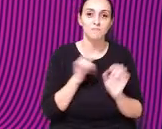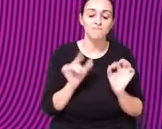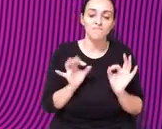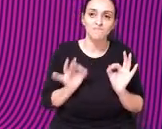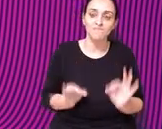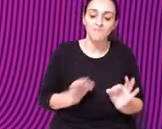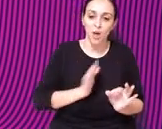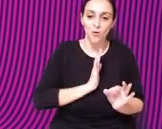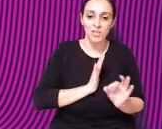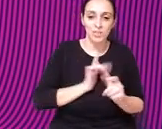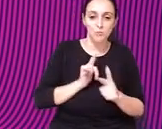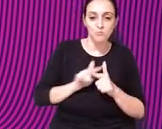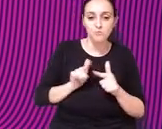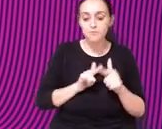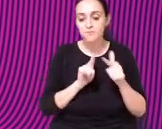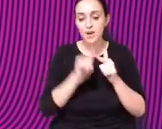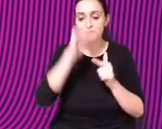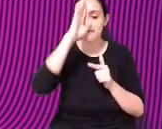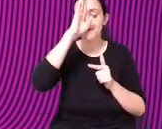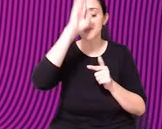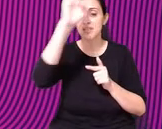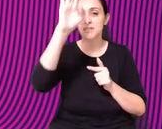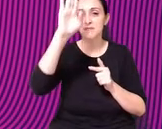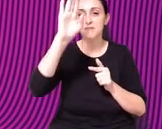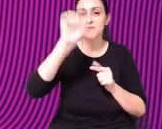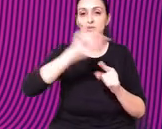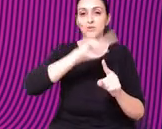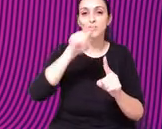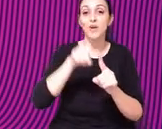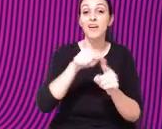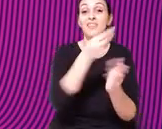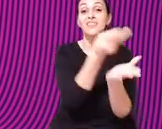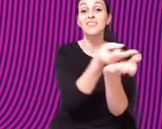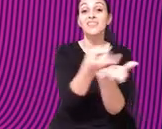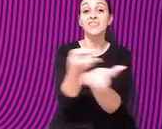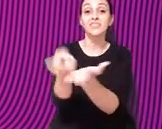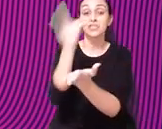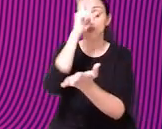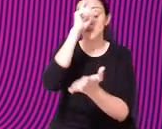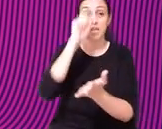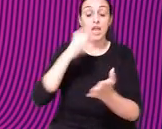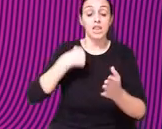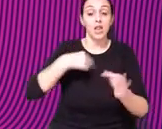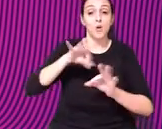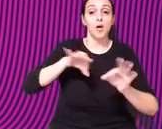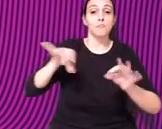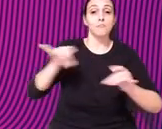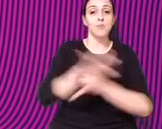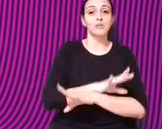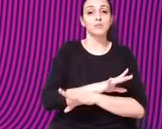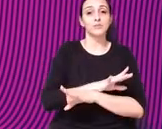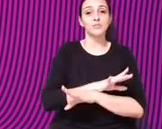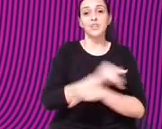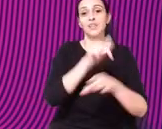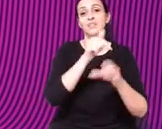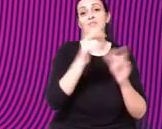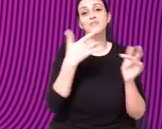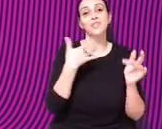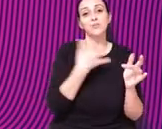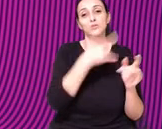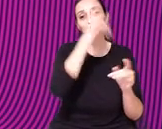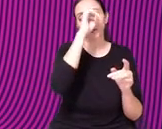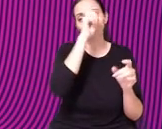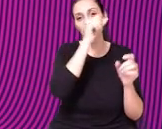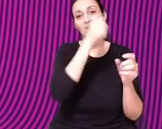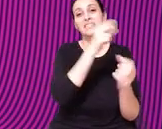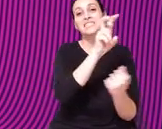é uma das principais causas de internações não planejadas nos sistemas de saúde. 50% delas